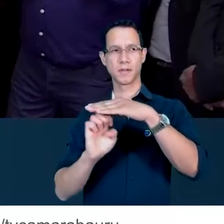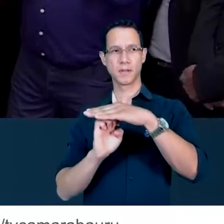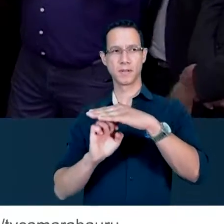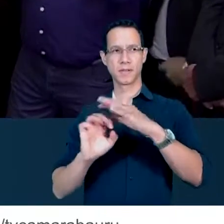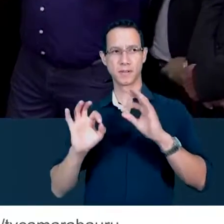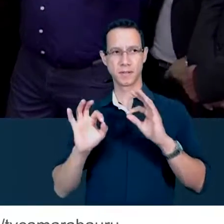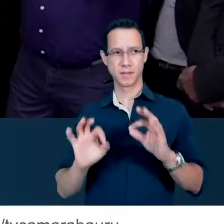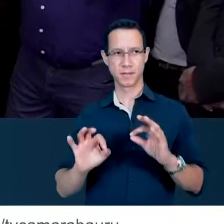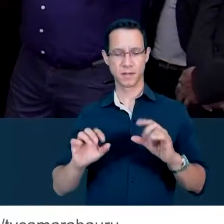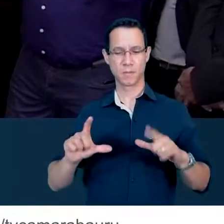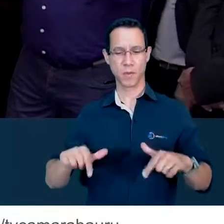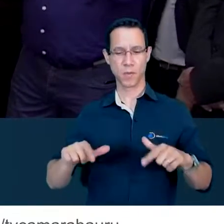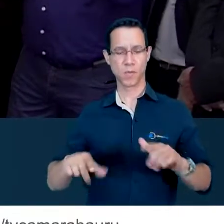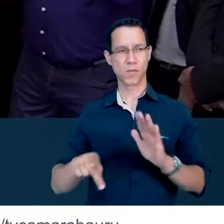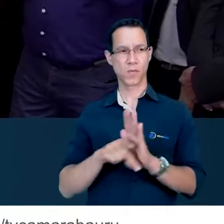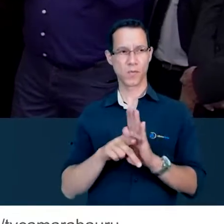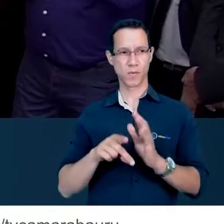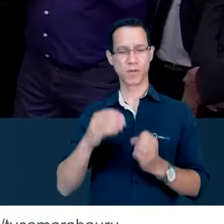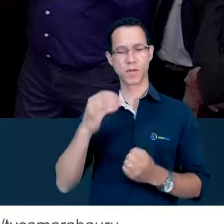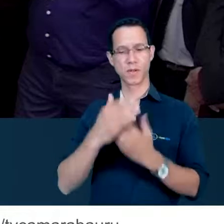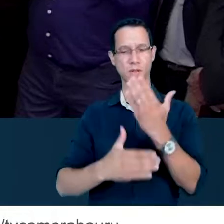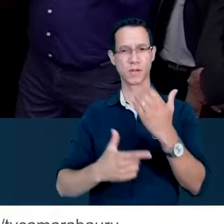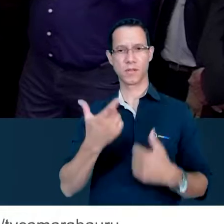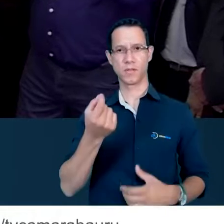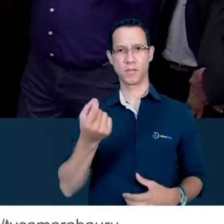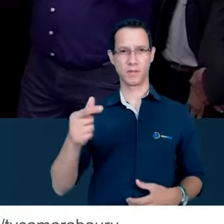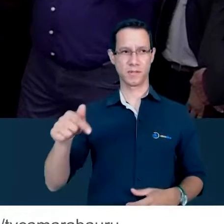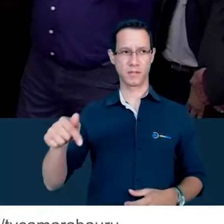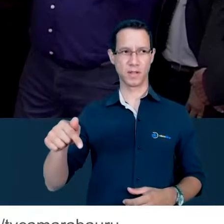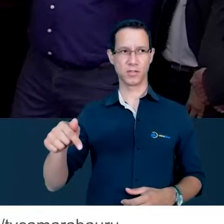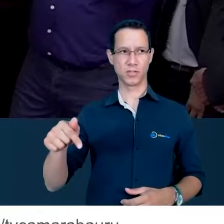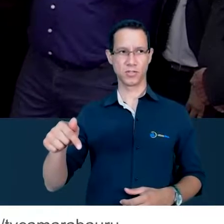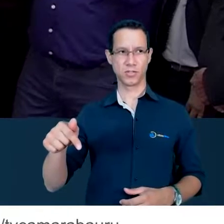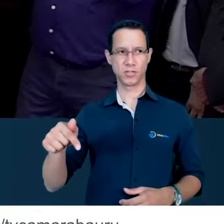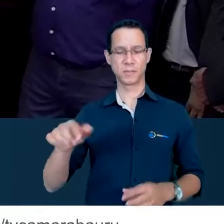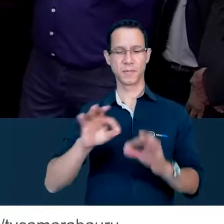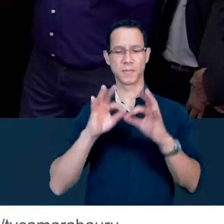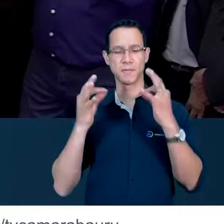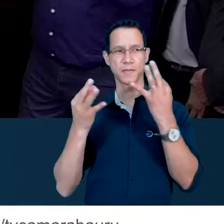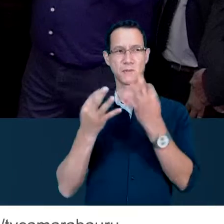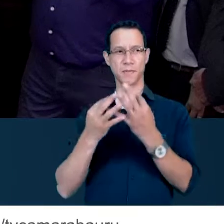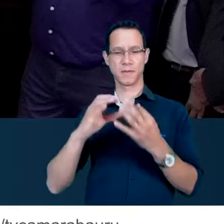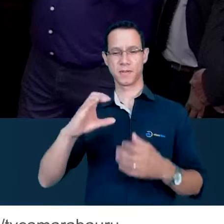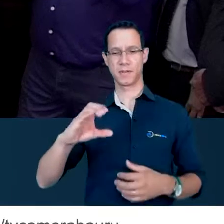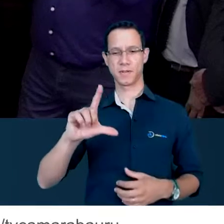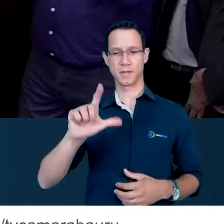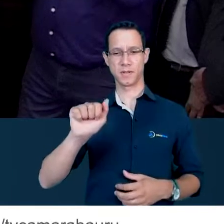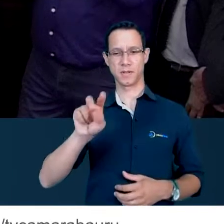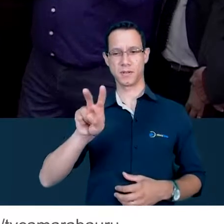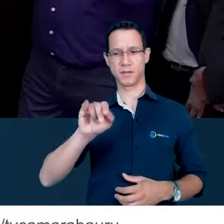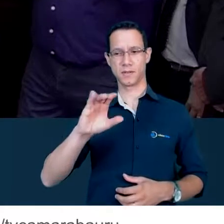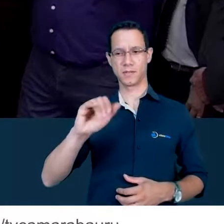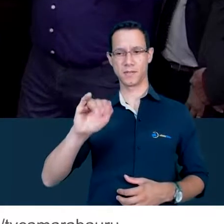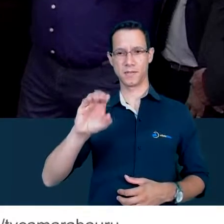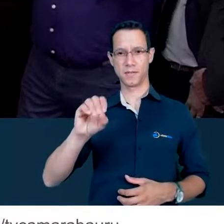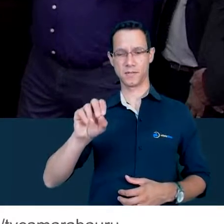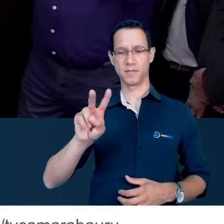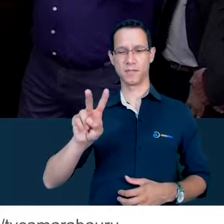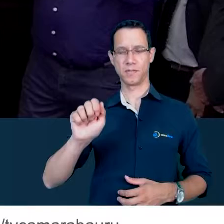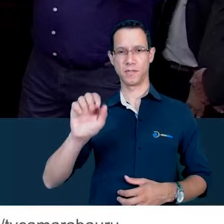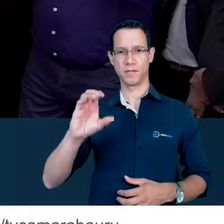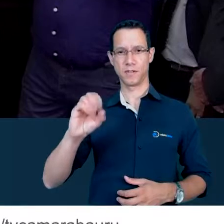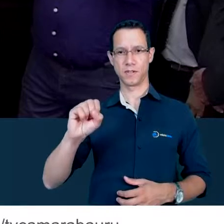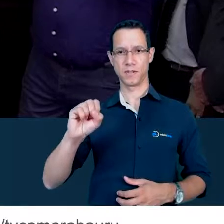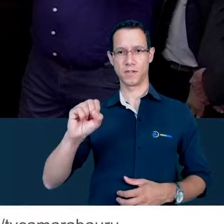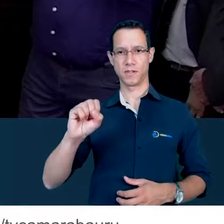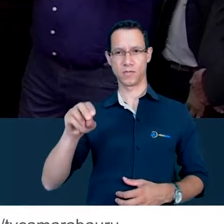bauruense, inaugurada em 2007 pelas famílias Clavício e Vasconcelos, visando